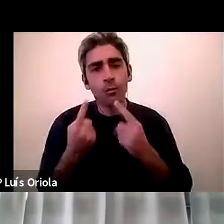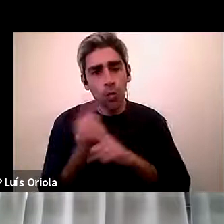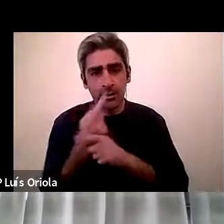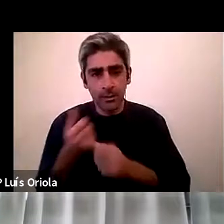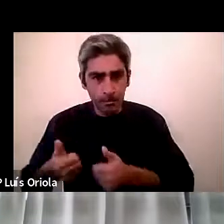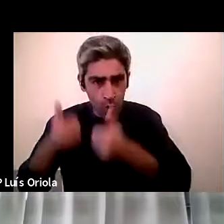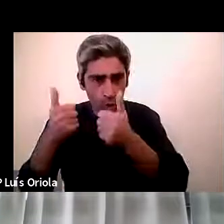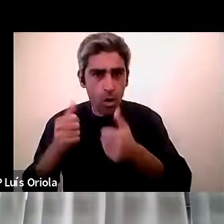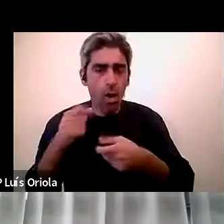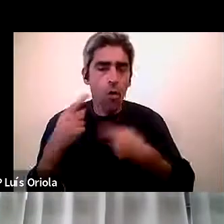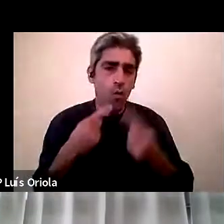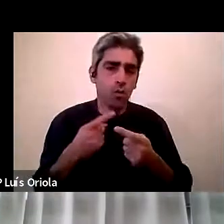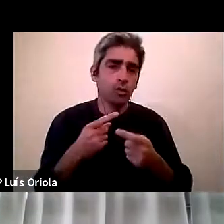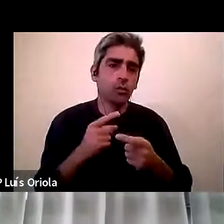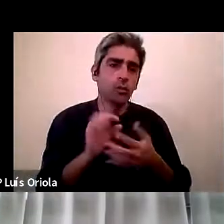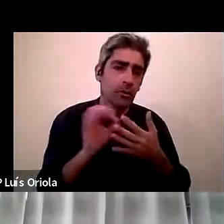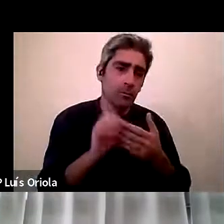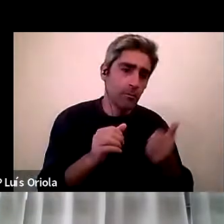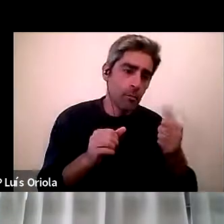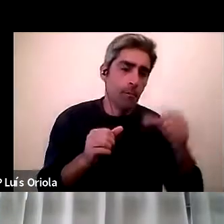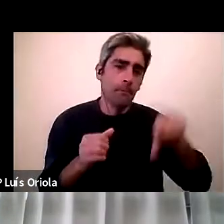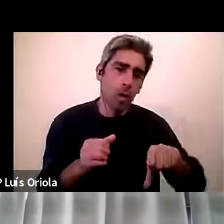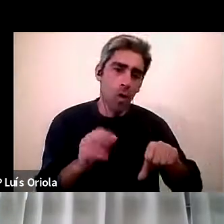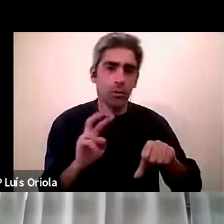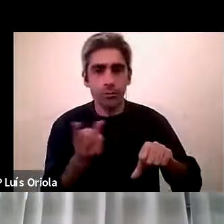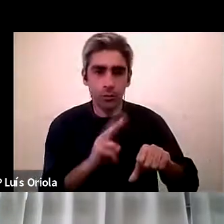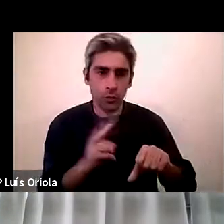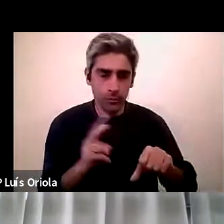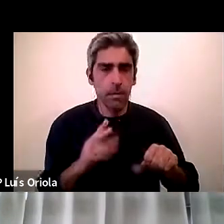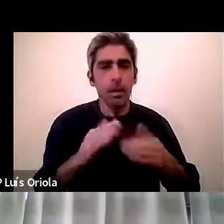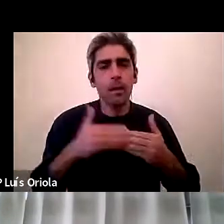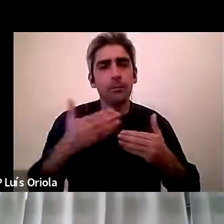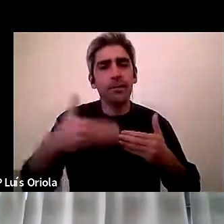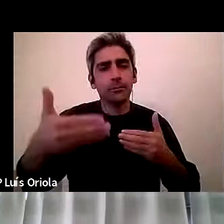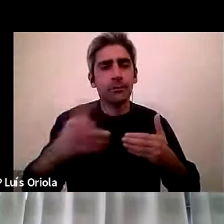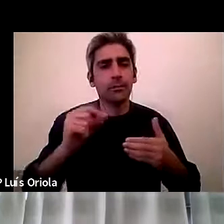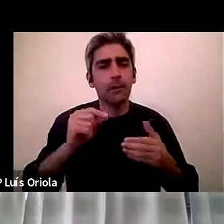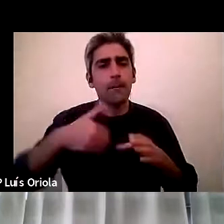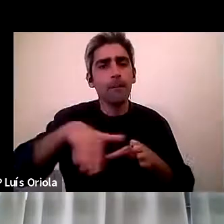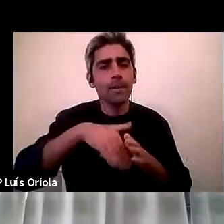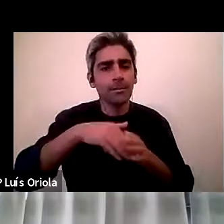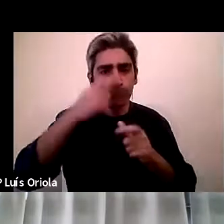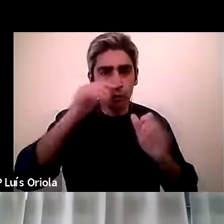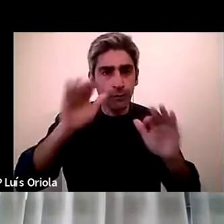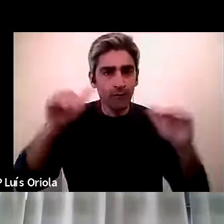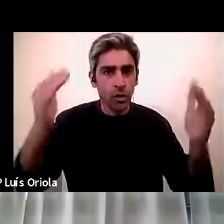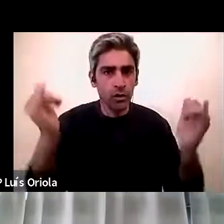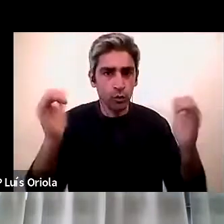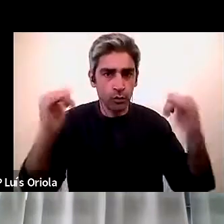são, ou tem aspectos que são melhores, tem outros aspectos que são piores. Mais para a frente, a parte da participação dos stakeholders, nós